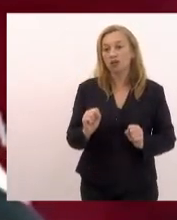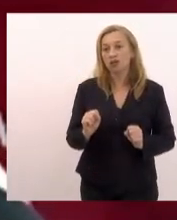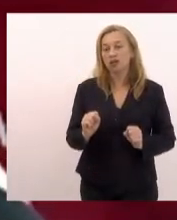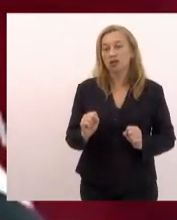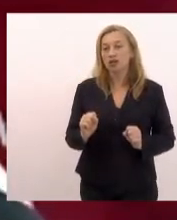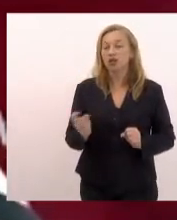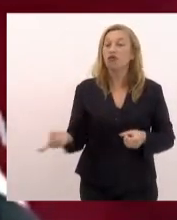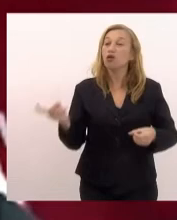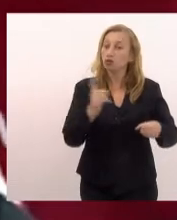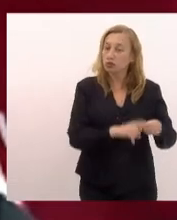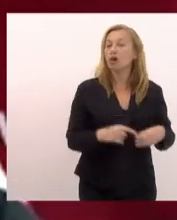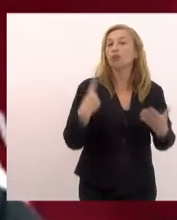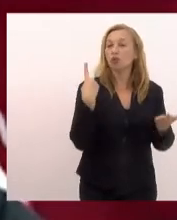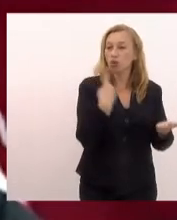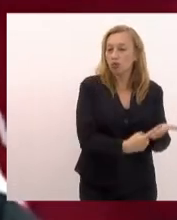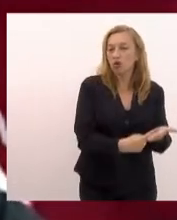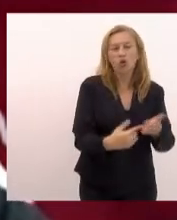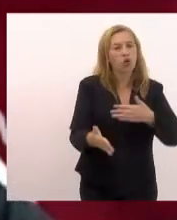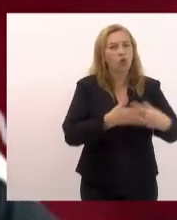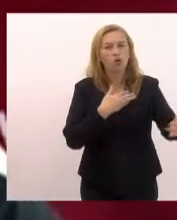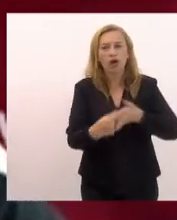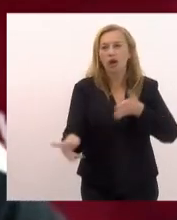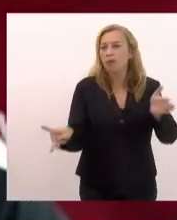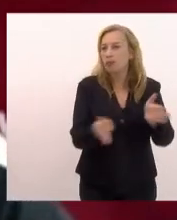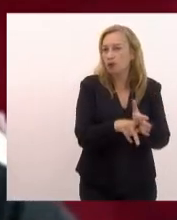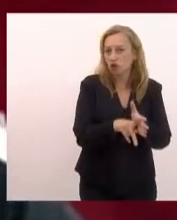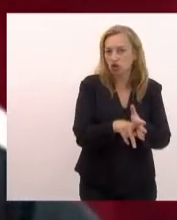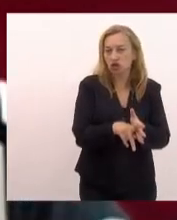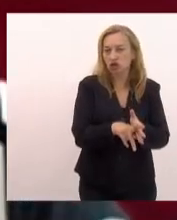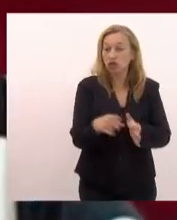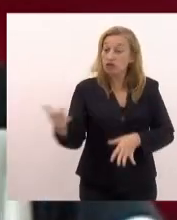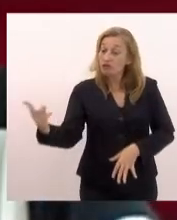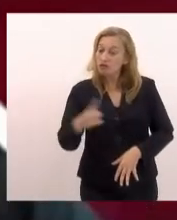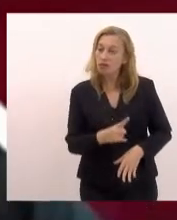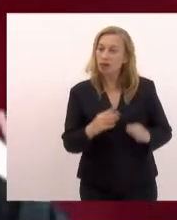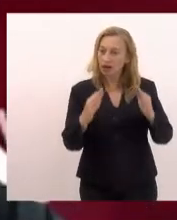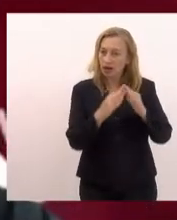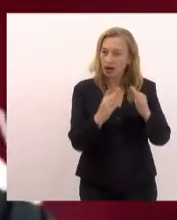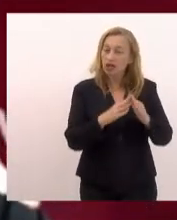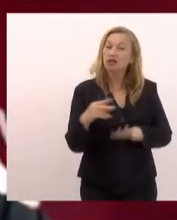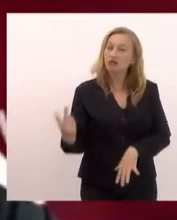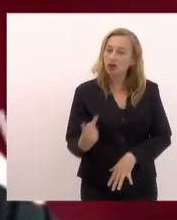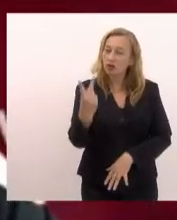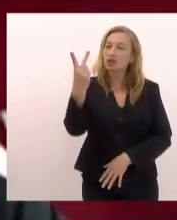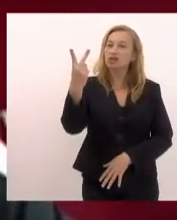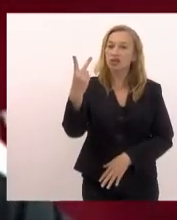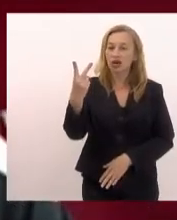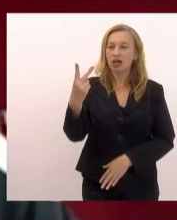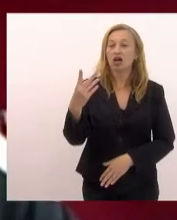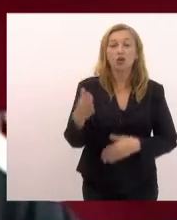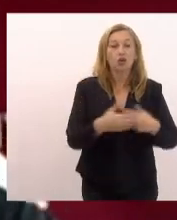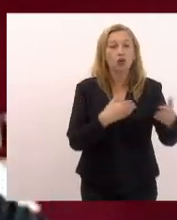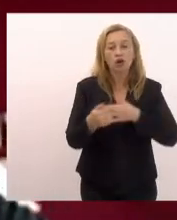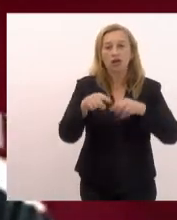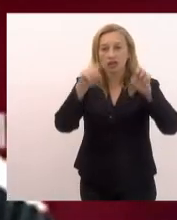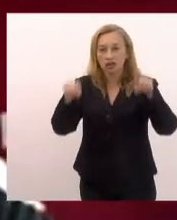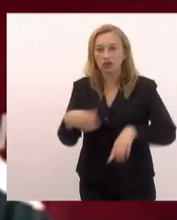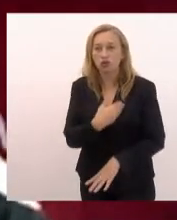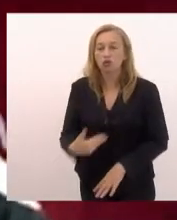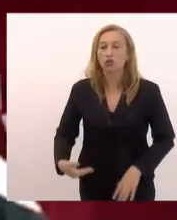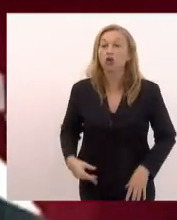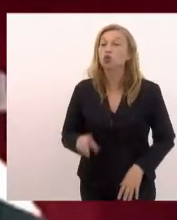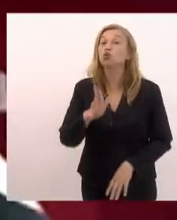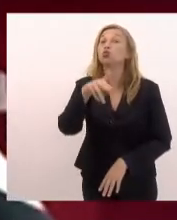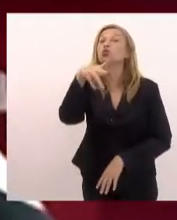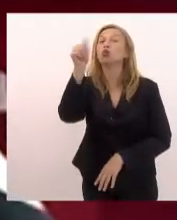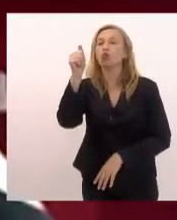compromisso e que todo e qualquer projeto que passe aqui, que venha a valorizar esse qualquer servidor público, nunca se